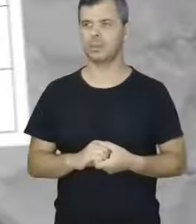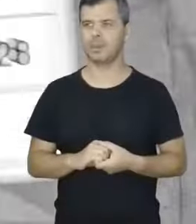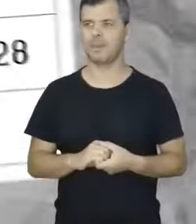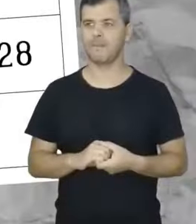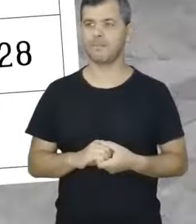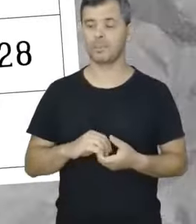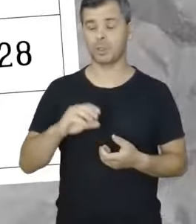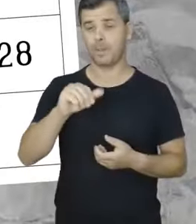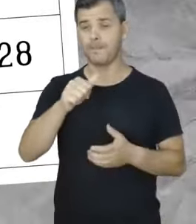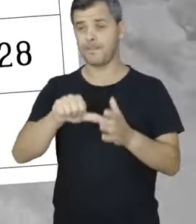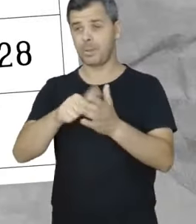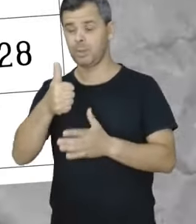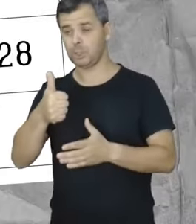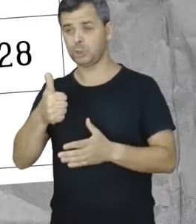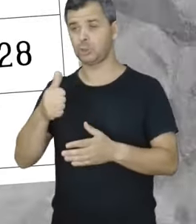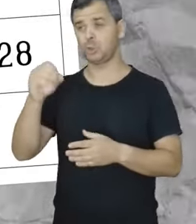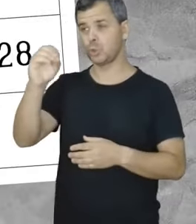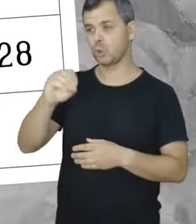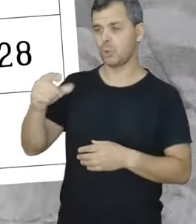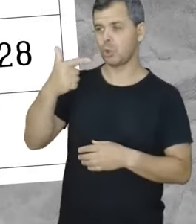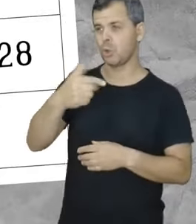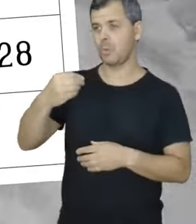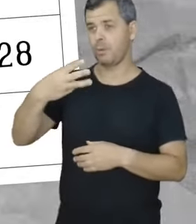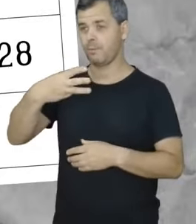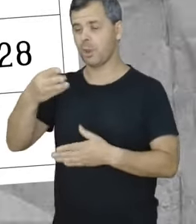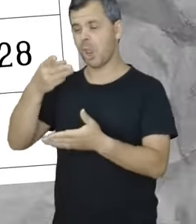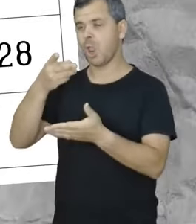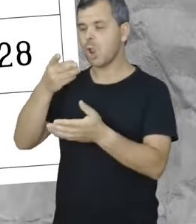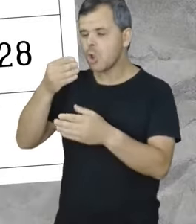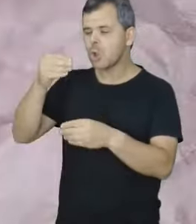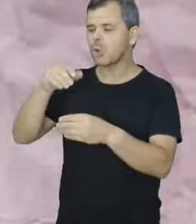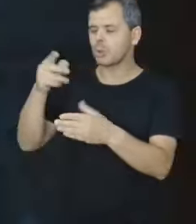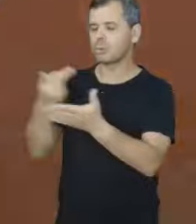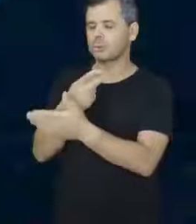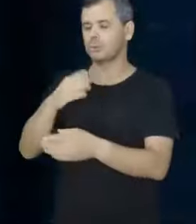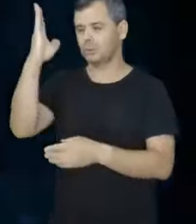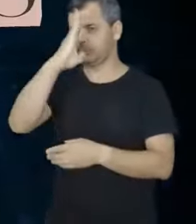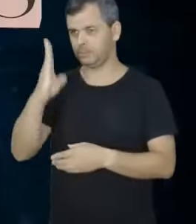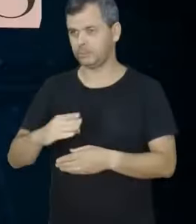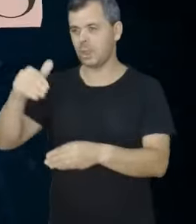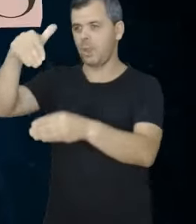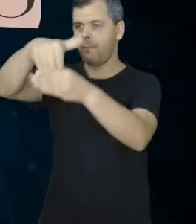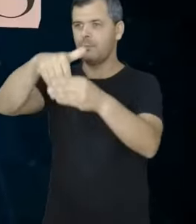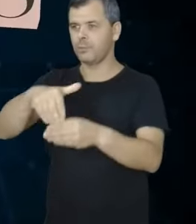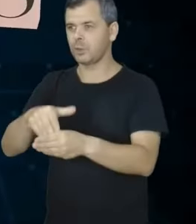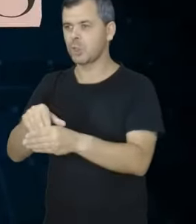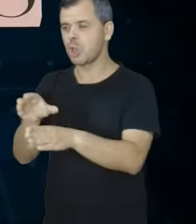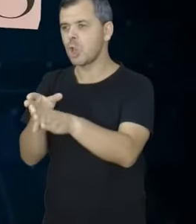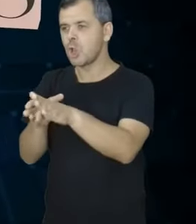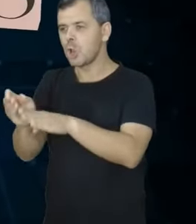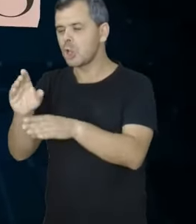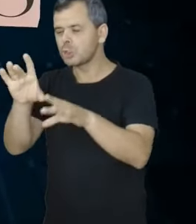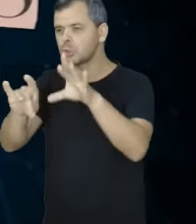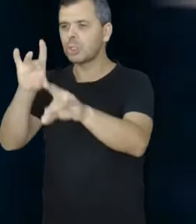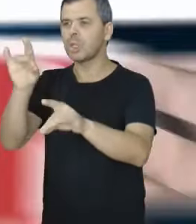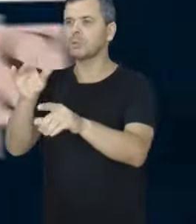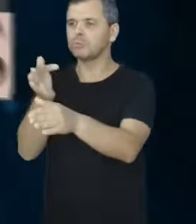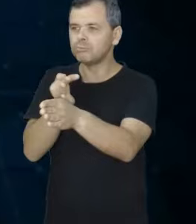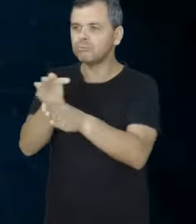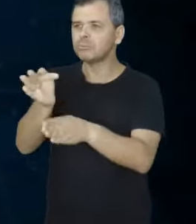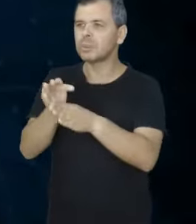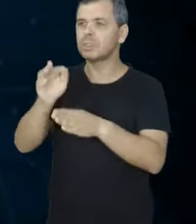No dia 1º de outubro de 2023, acontece em todo o Brasil a eleição para a escolha dos conselheiros tutelares de